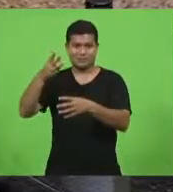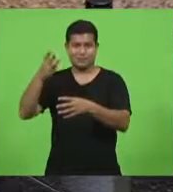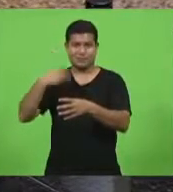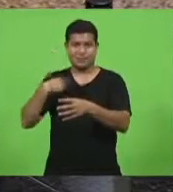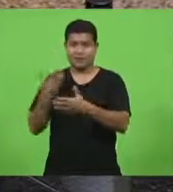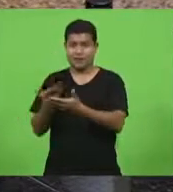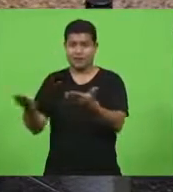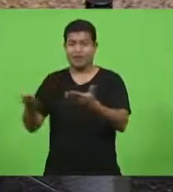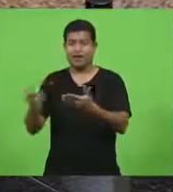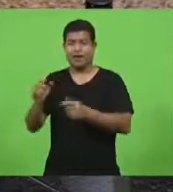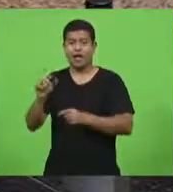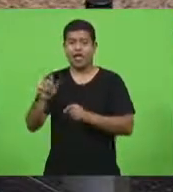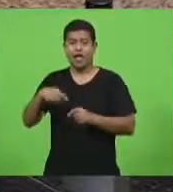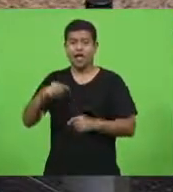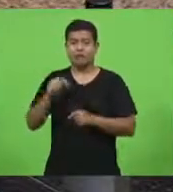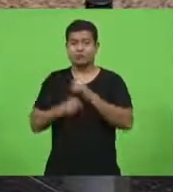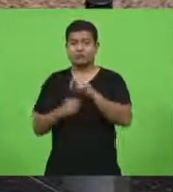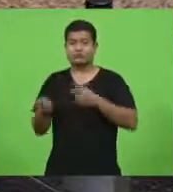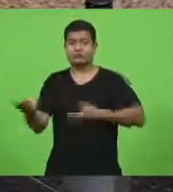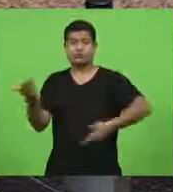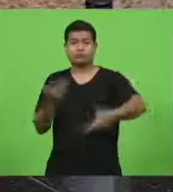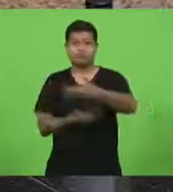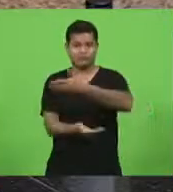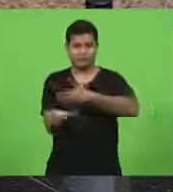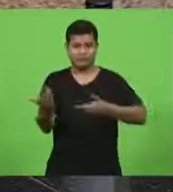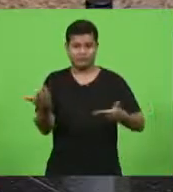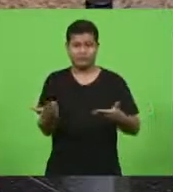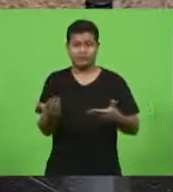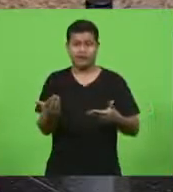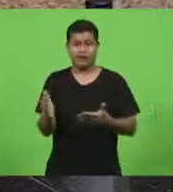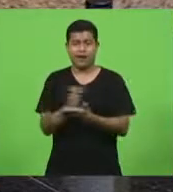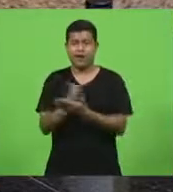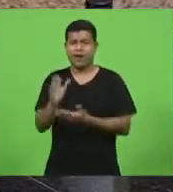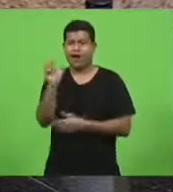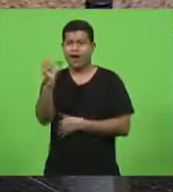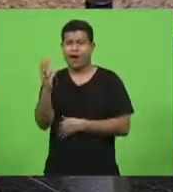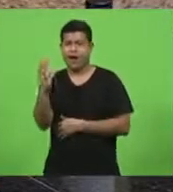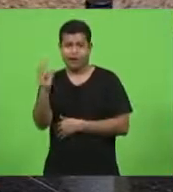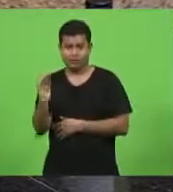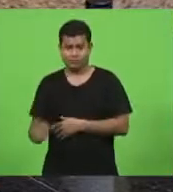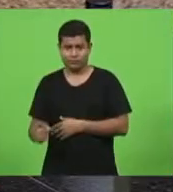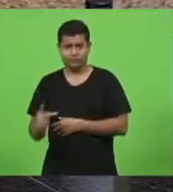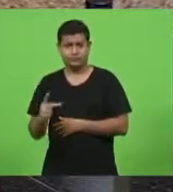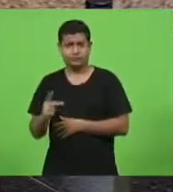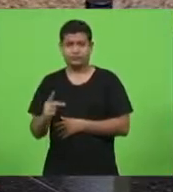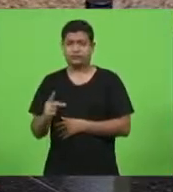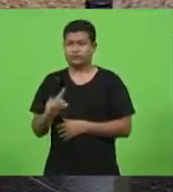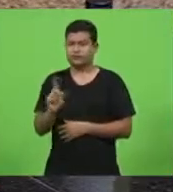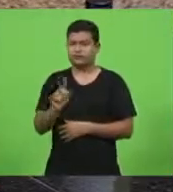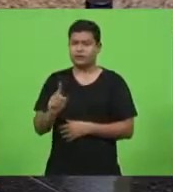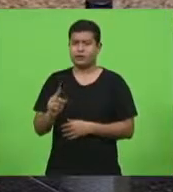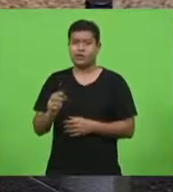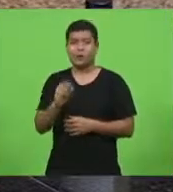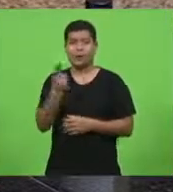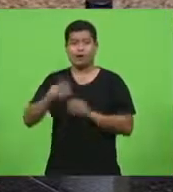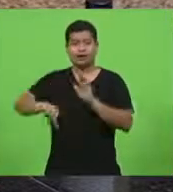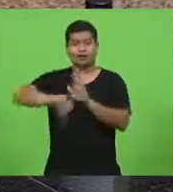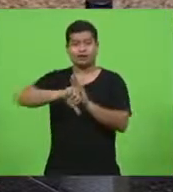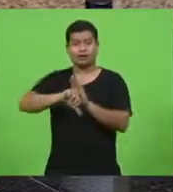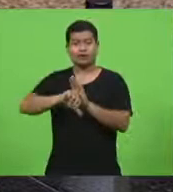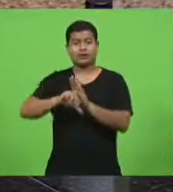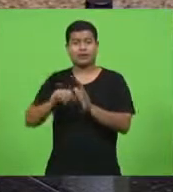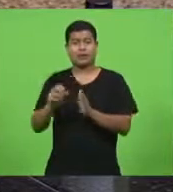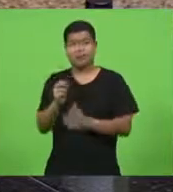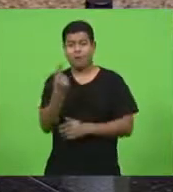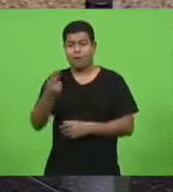trata-se de movimentação de tropa, nem tanto de aposentadoria, né, o policial se aposentando, e nem tanto criminalidade, nem habitação. Ali